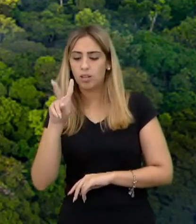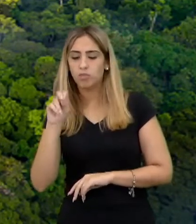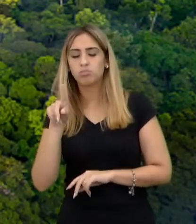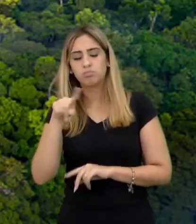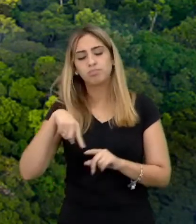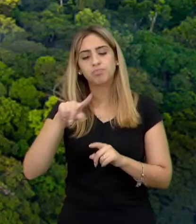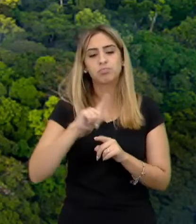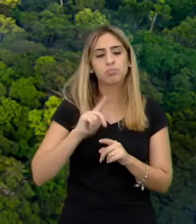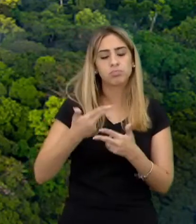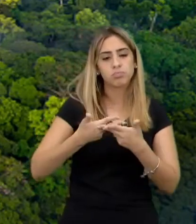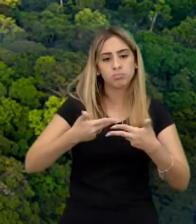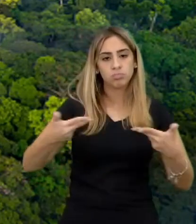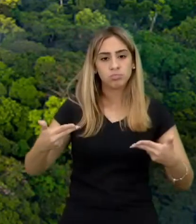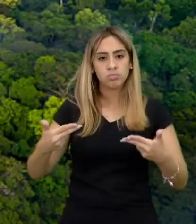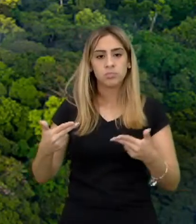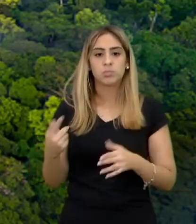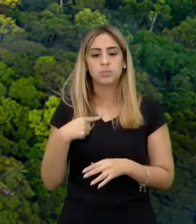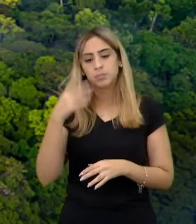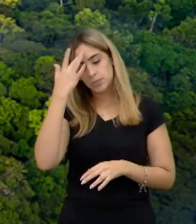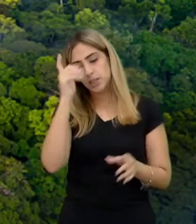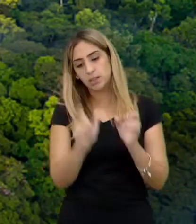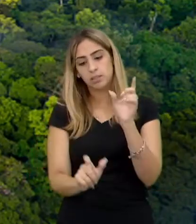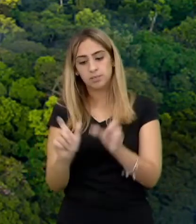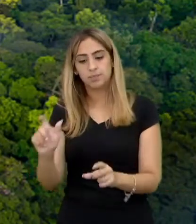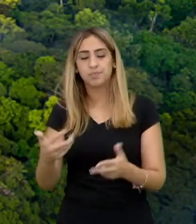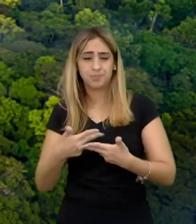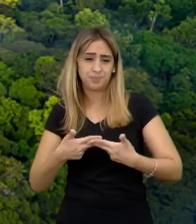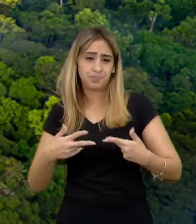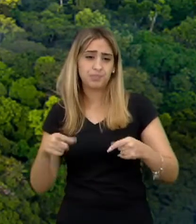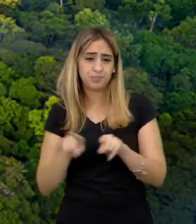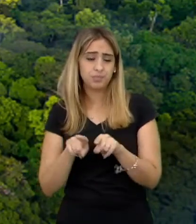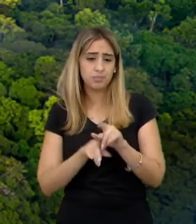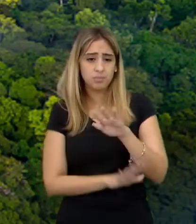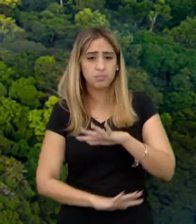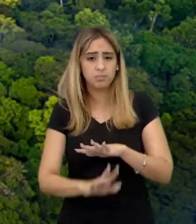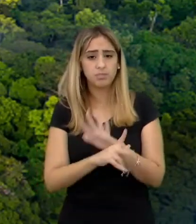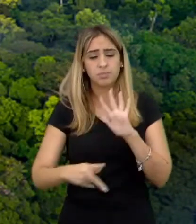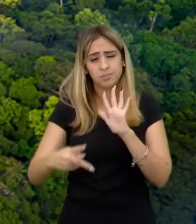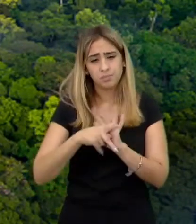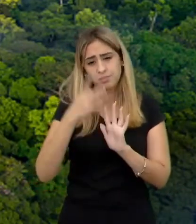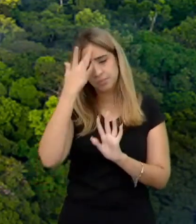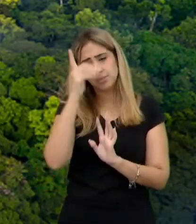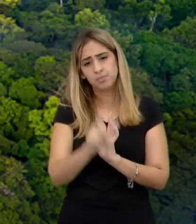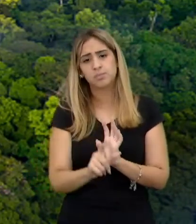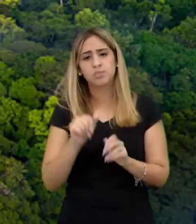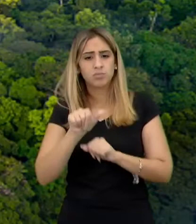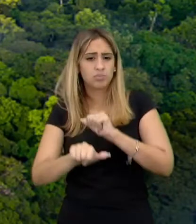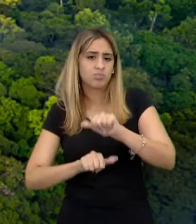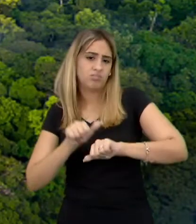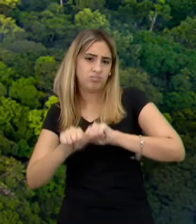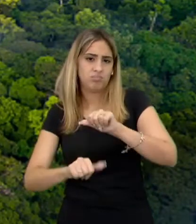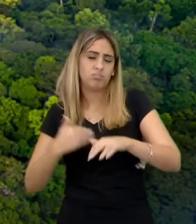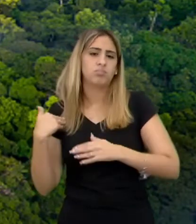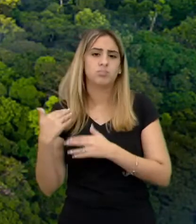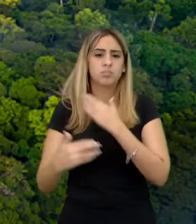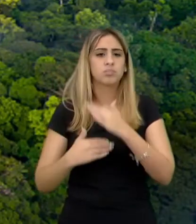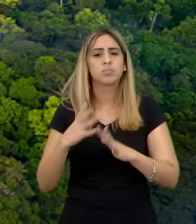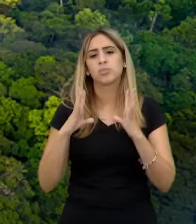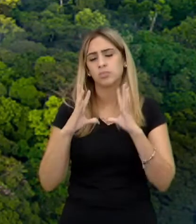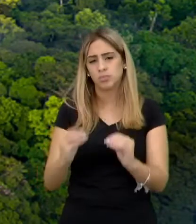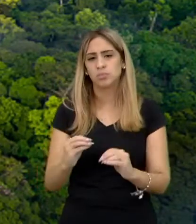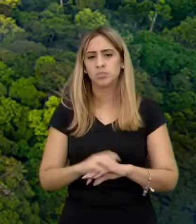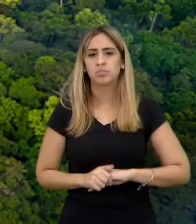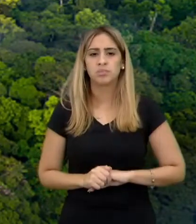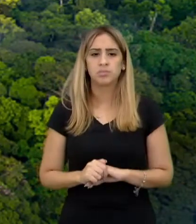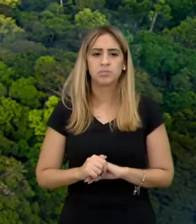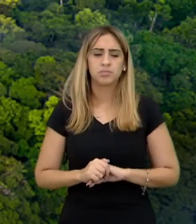também tem elementos do ser humano, coisas do espaço que o próprio ser humano ali foi modificando. É o todo,